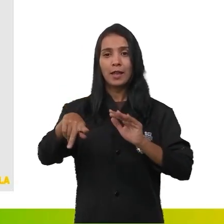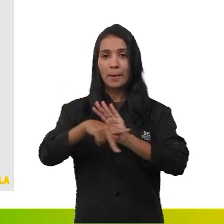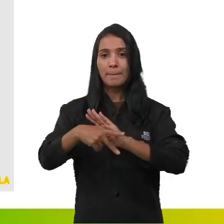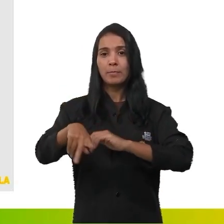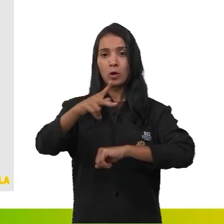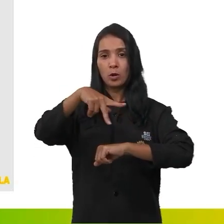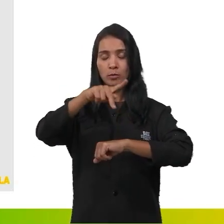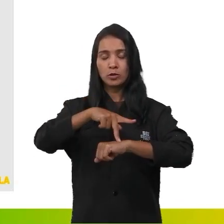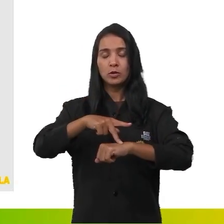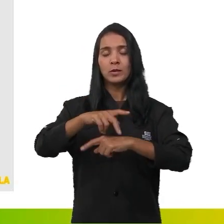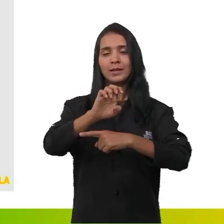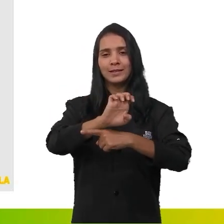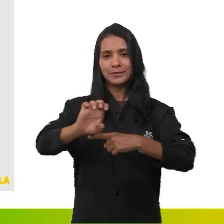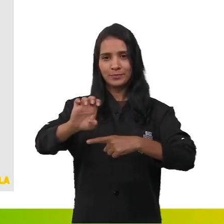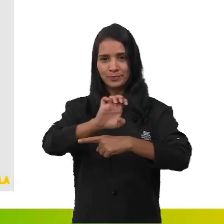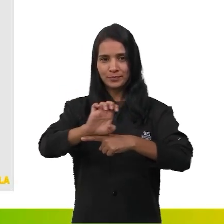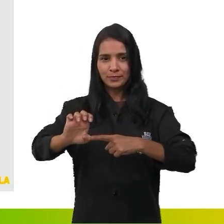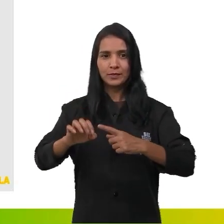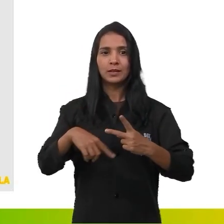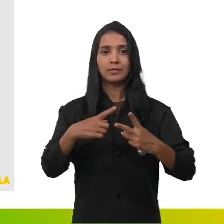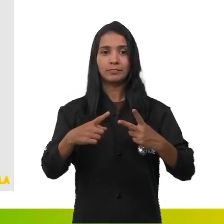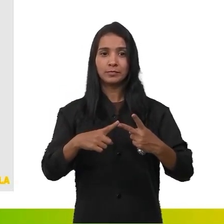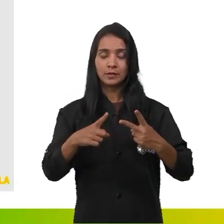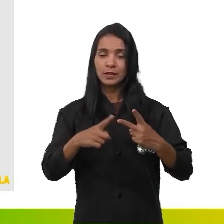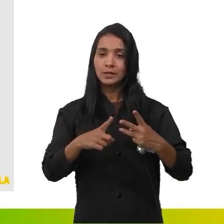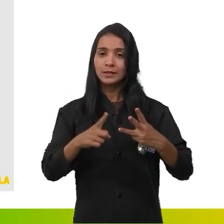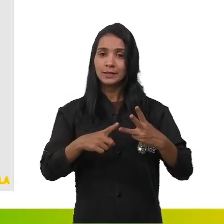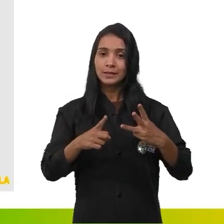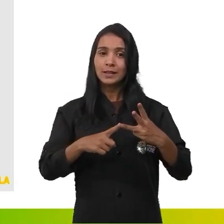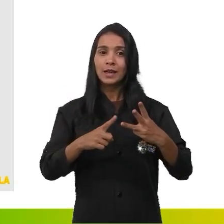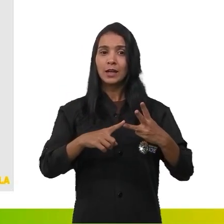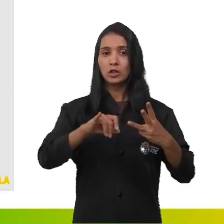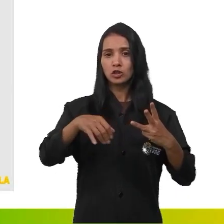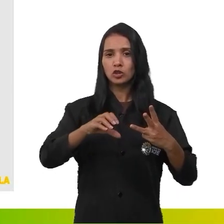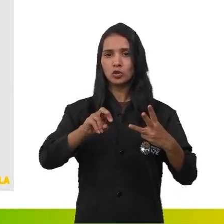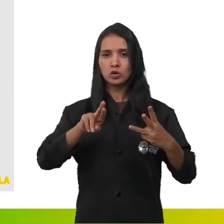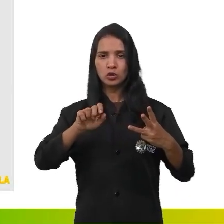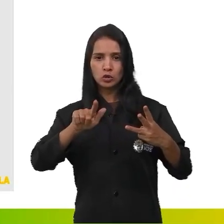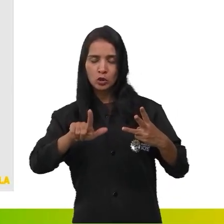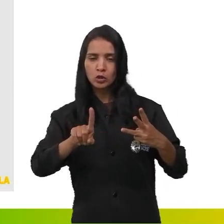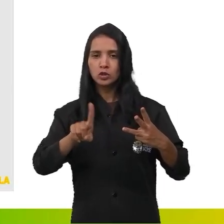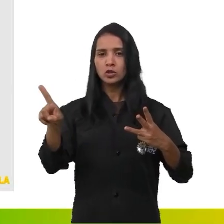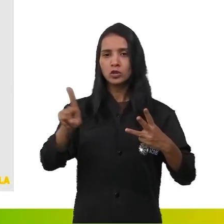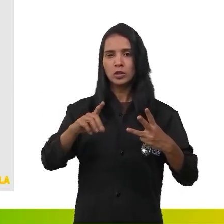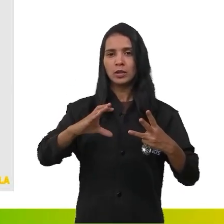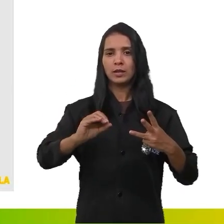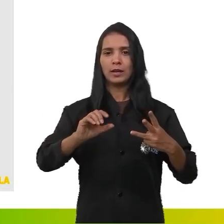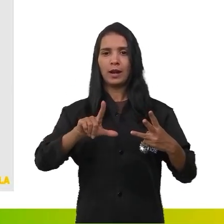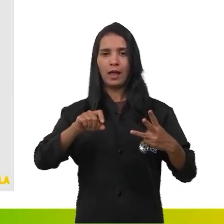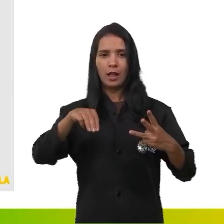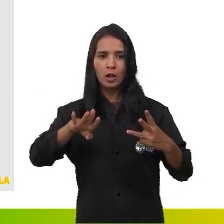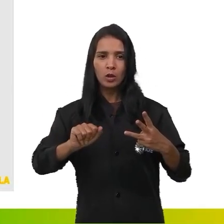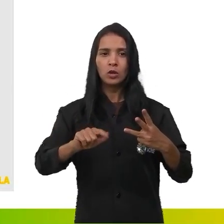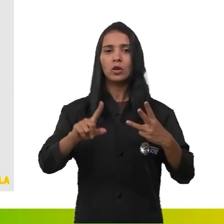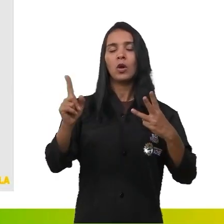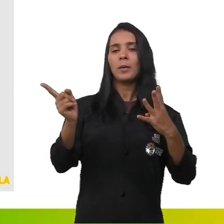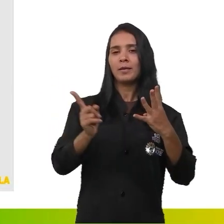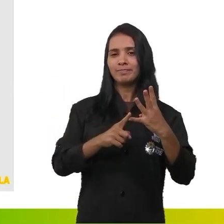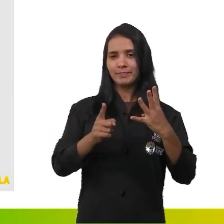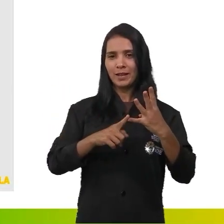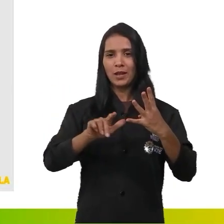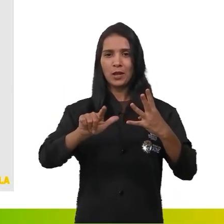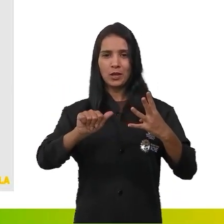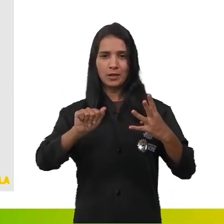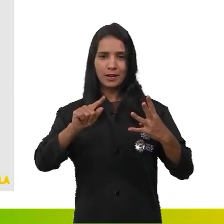Equador, Jorge Eliezer Gaitán, da Colômbia, e Lázaro Cárdenas,